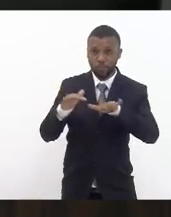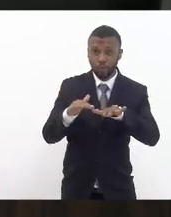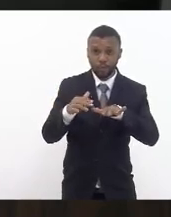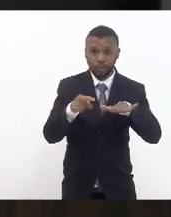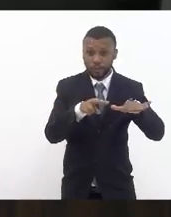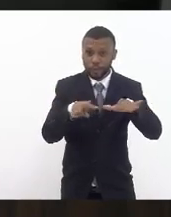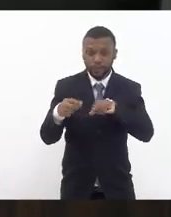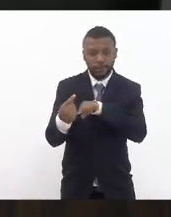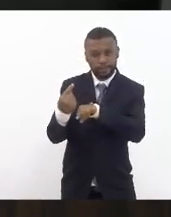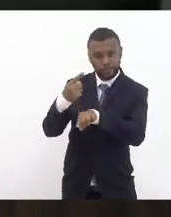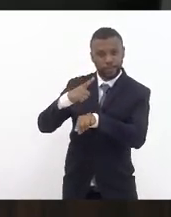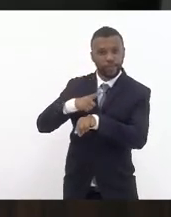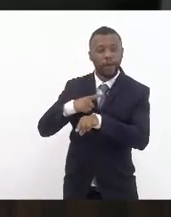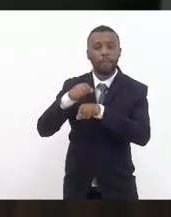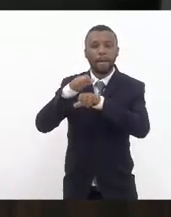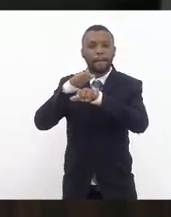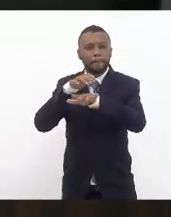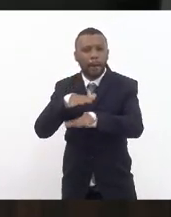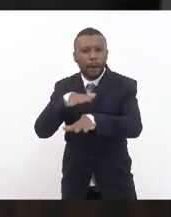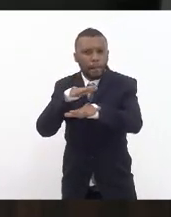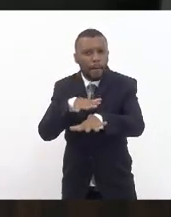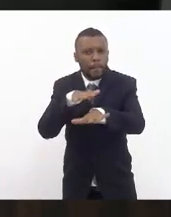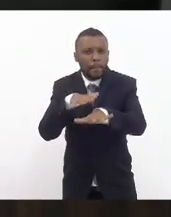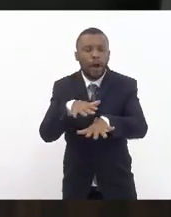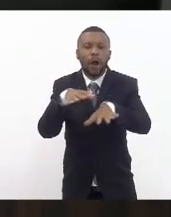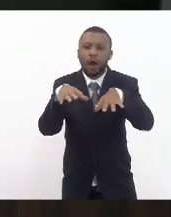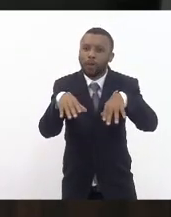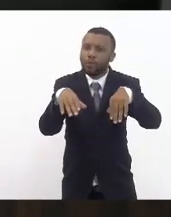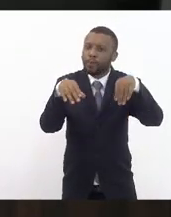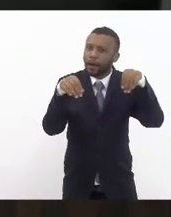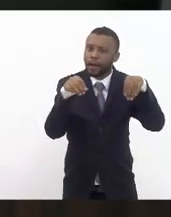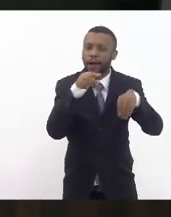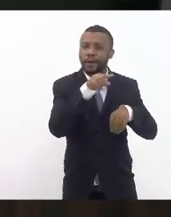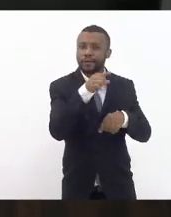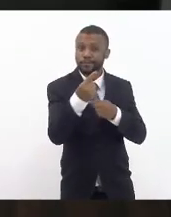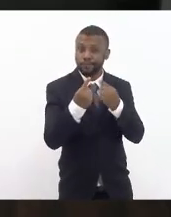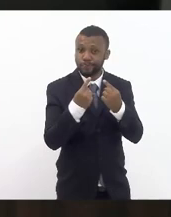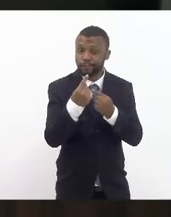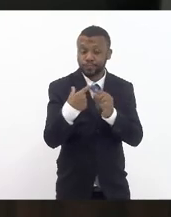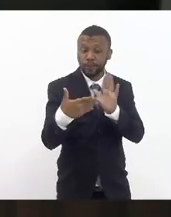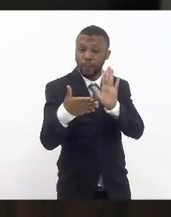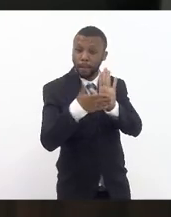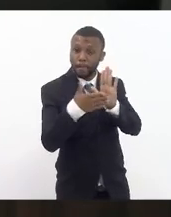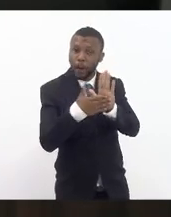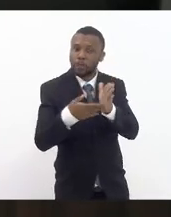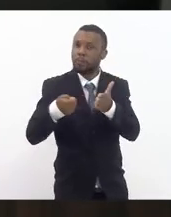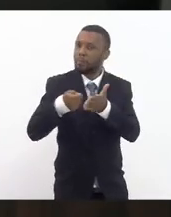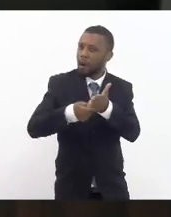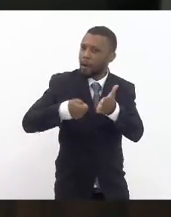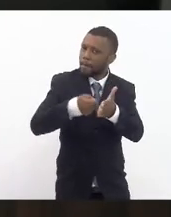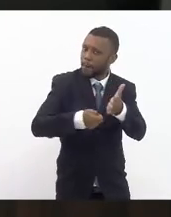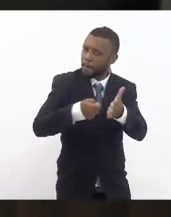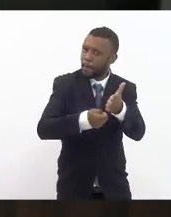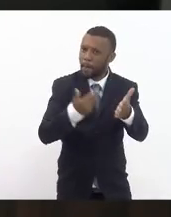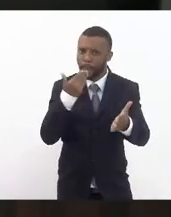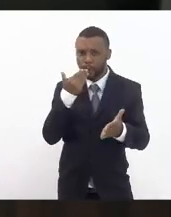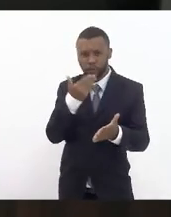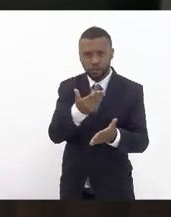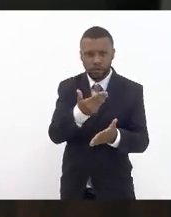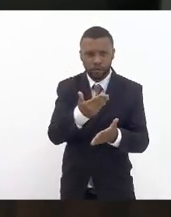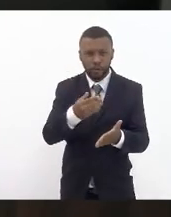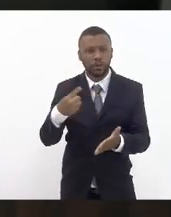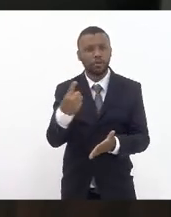em uma manifestação no Palácio. Viu, Márcio? Eles têm uma pauta de reivindicações e nós